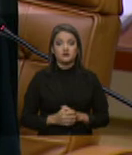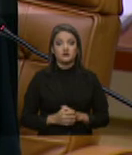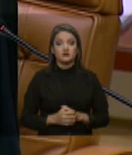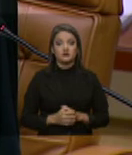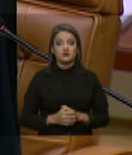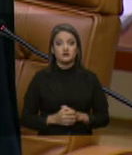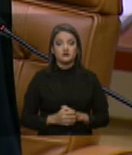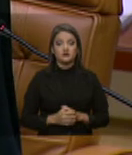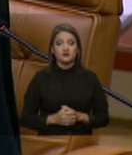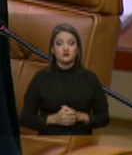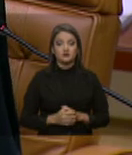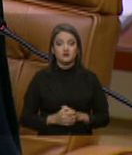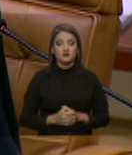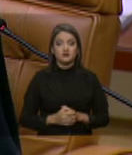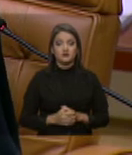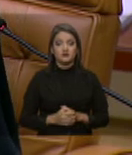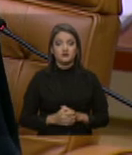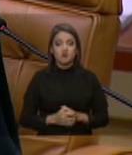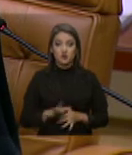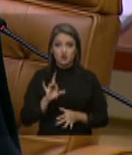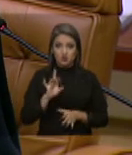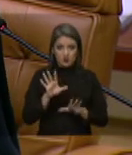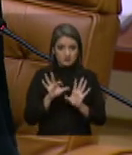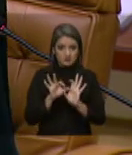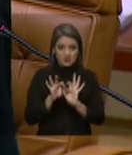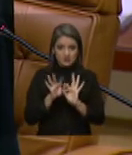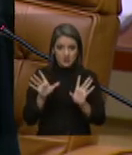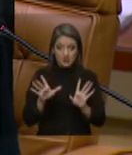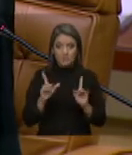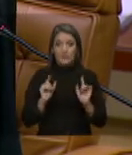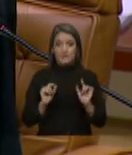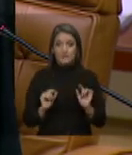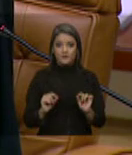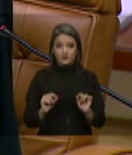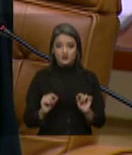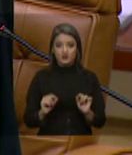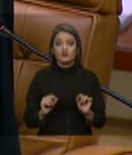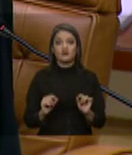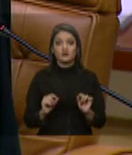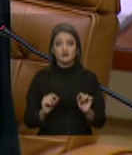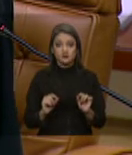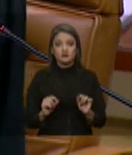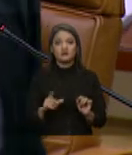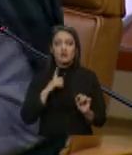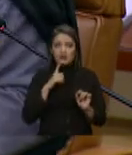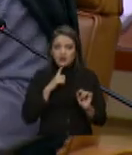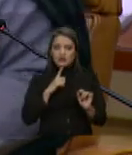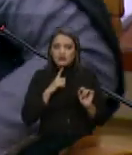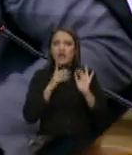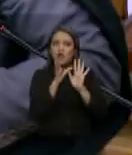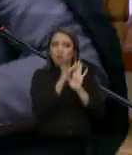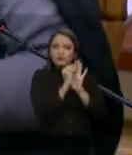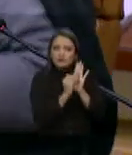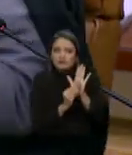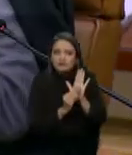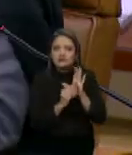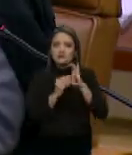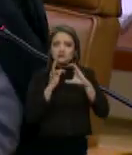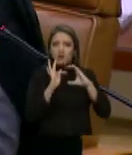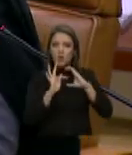só passarmos a permitir aplicação inclusive para esses dados telemáticos